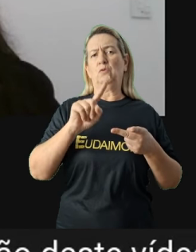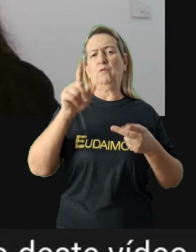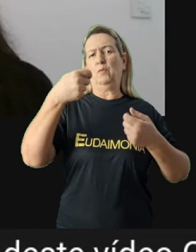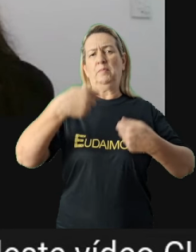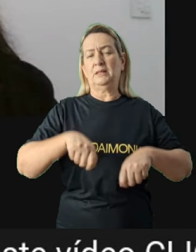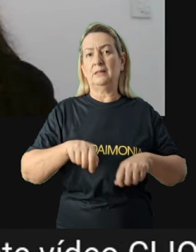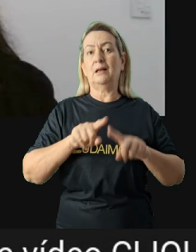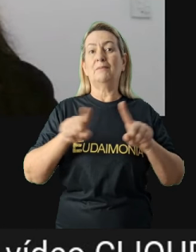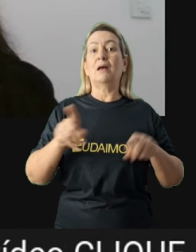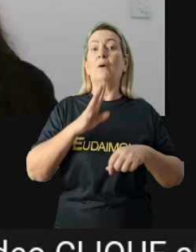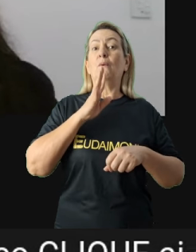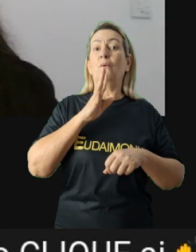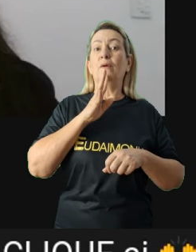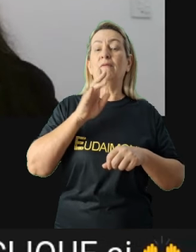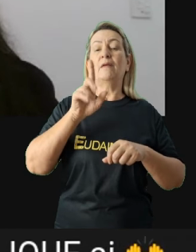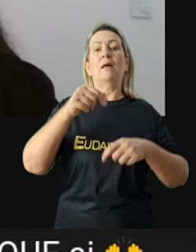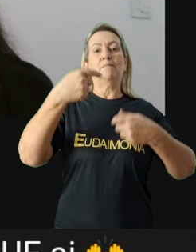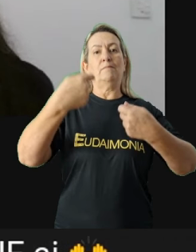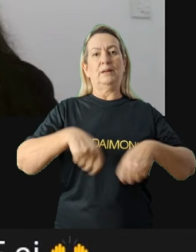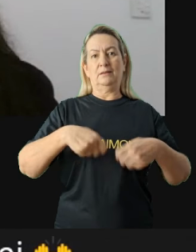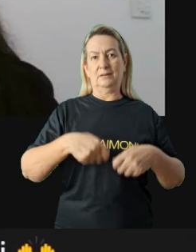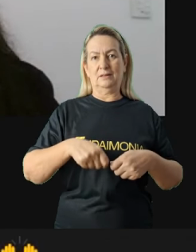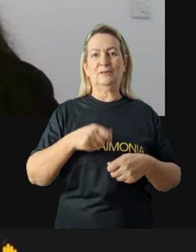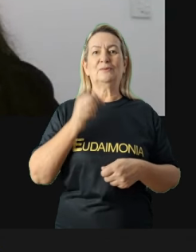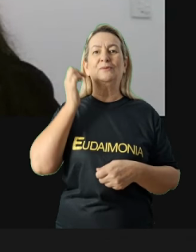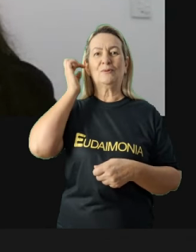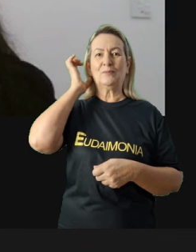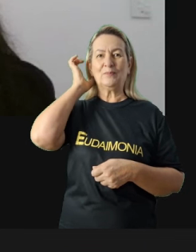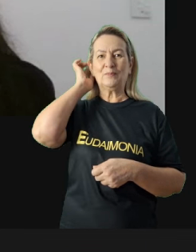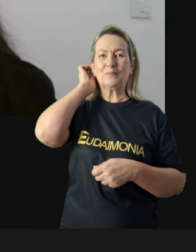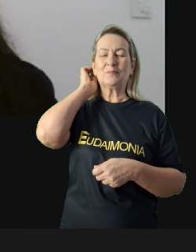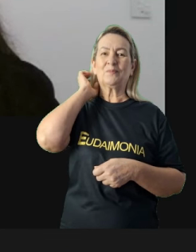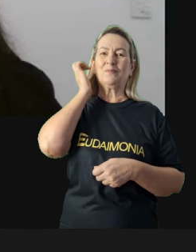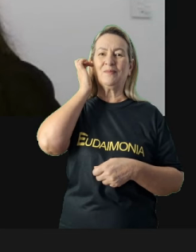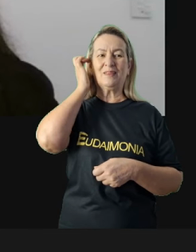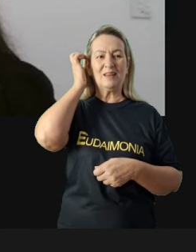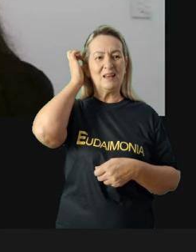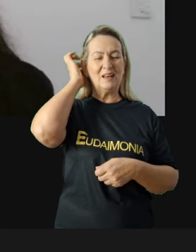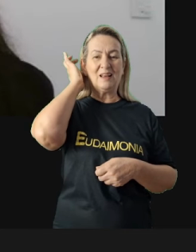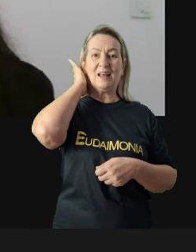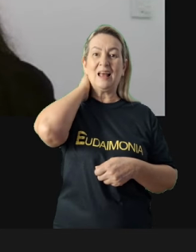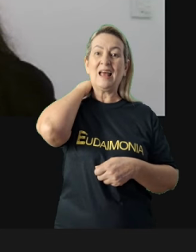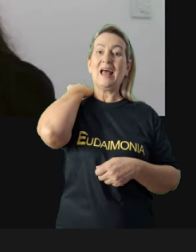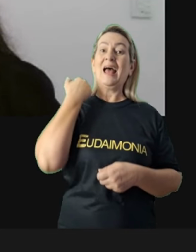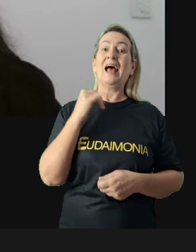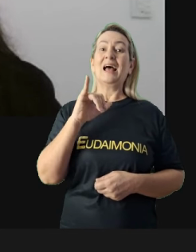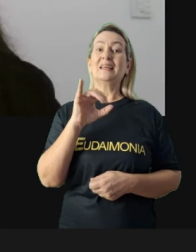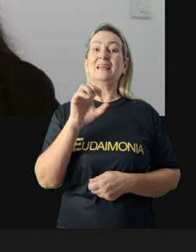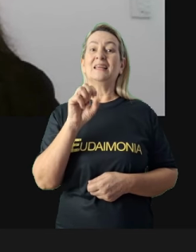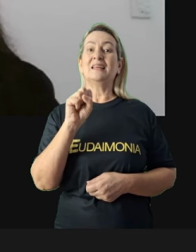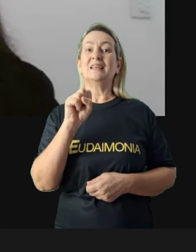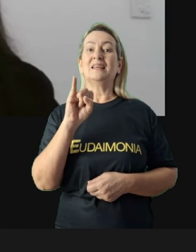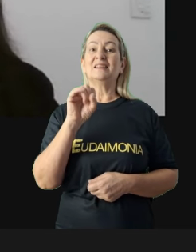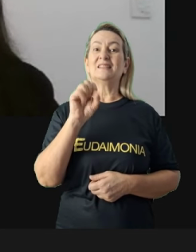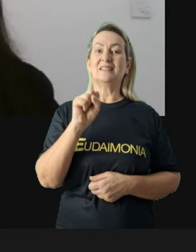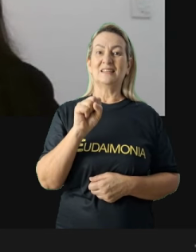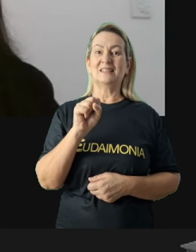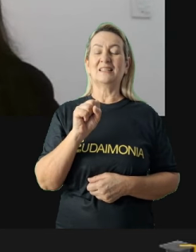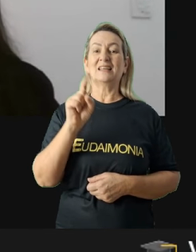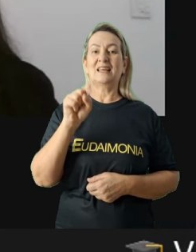teu interesse, mas conhecer é essencial. É necessário, né? Ô, Isis, você que é